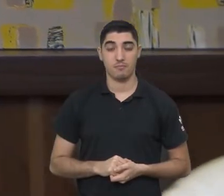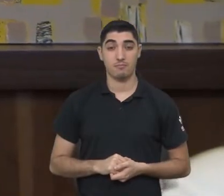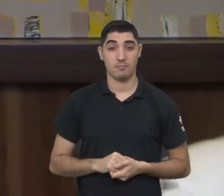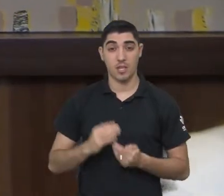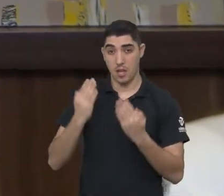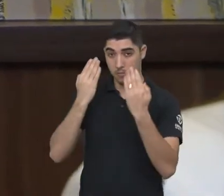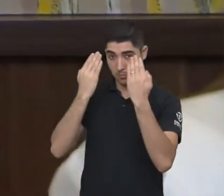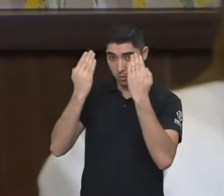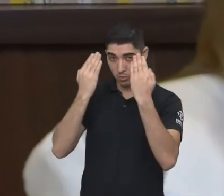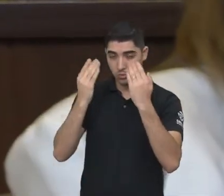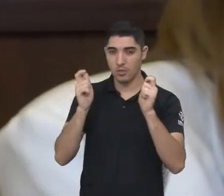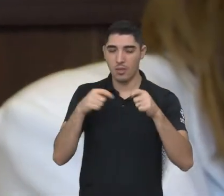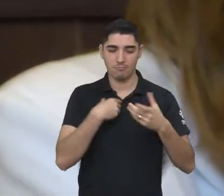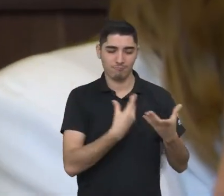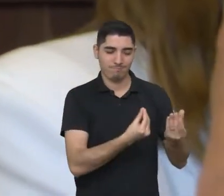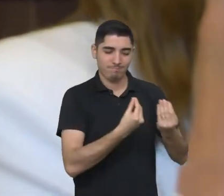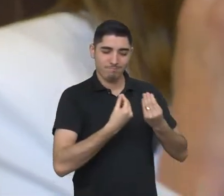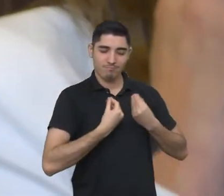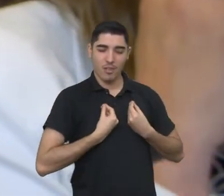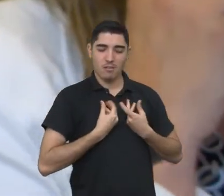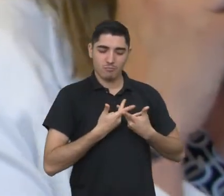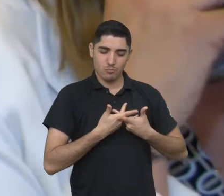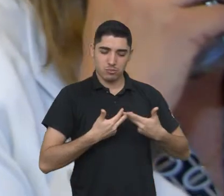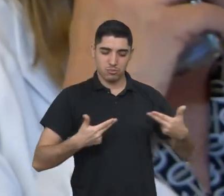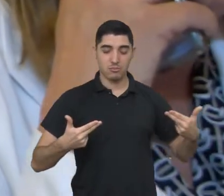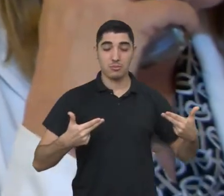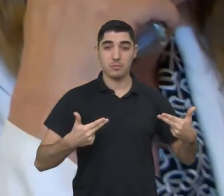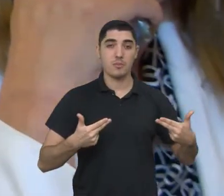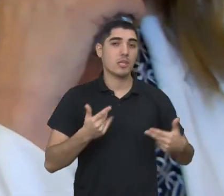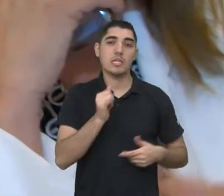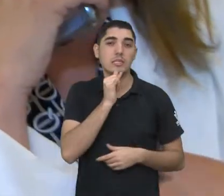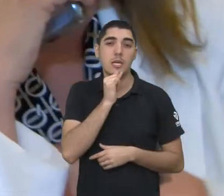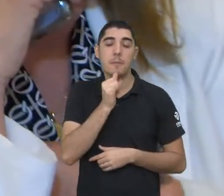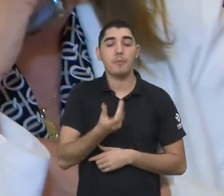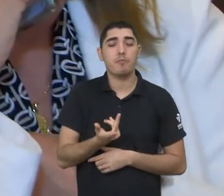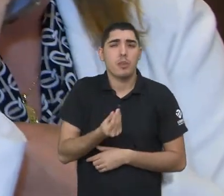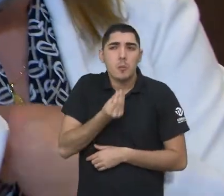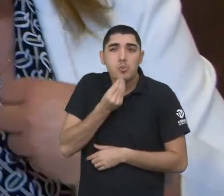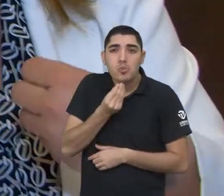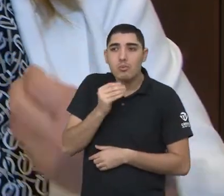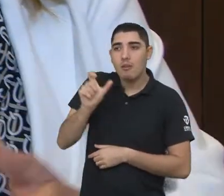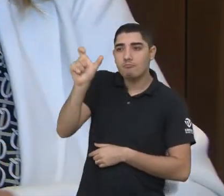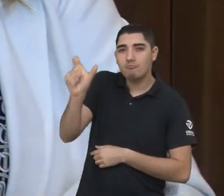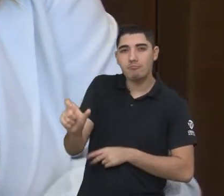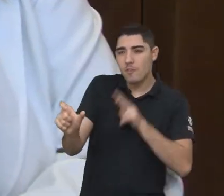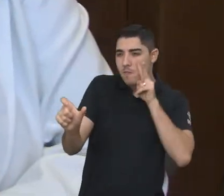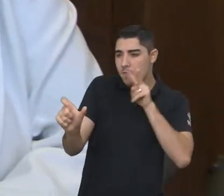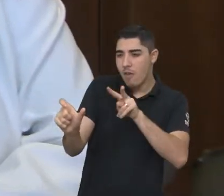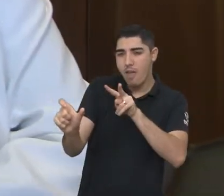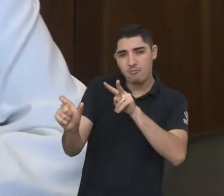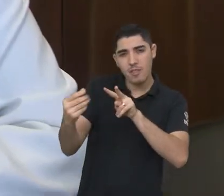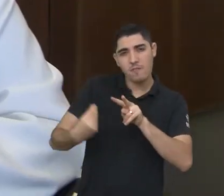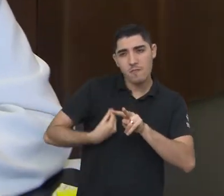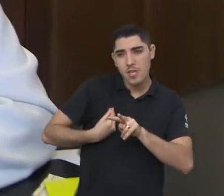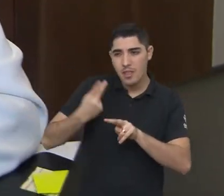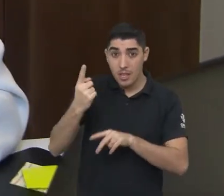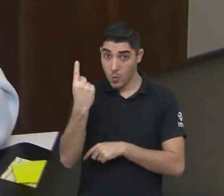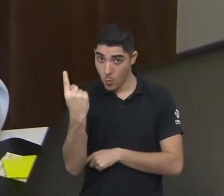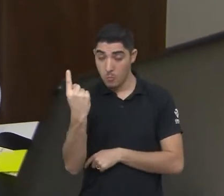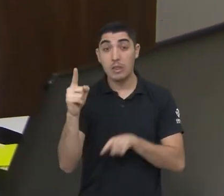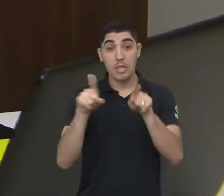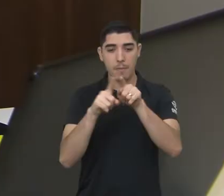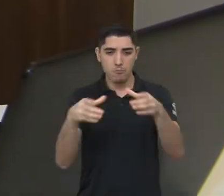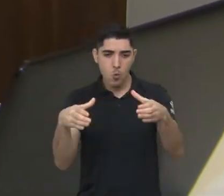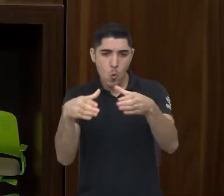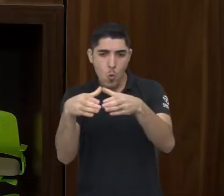A psicologia me trouxe muitas oportunidades. Ela me trouxe a oportunidade de ver o indivíduo, de ver o coletivo e